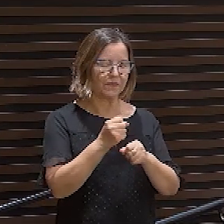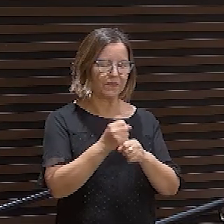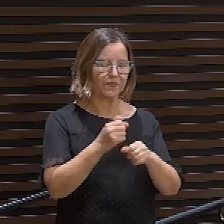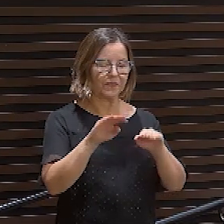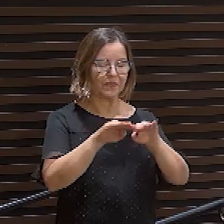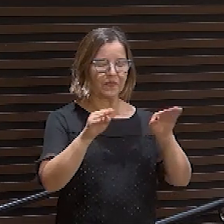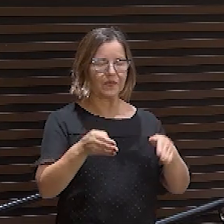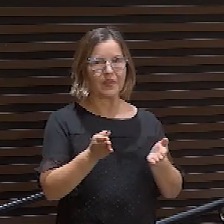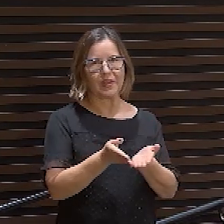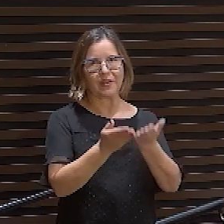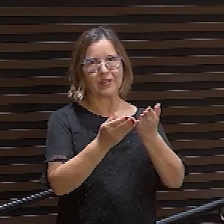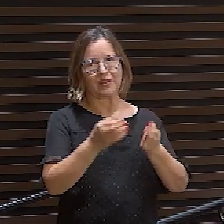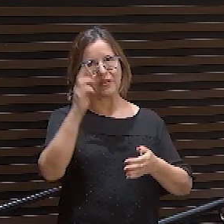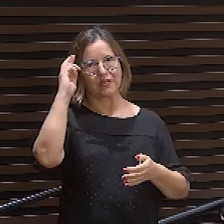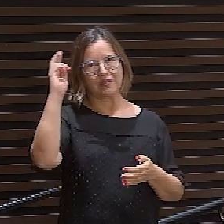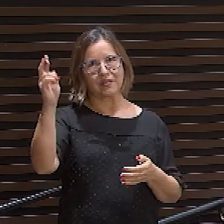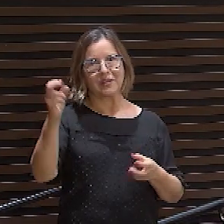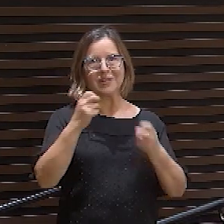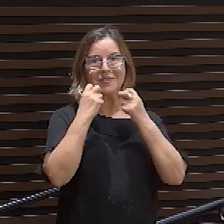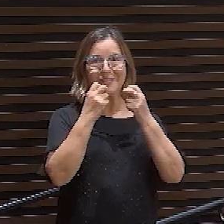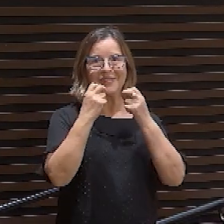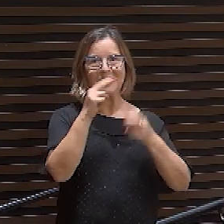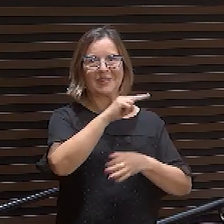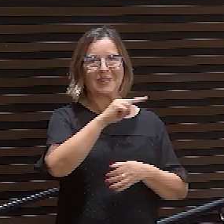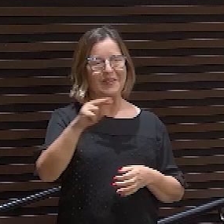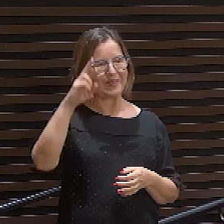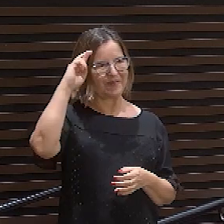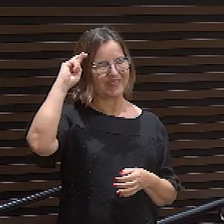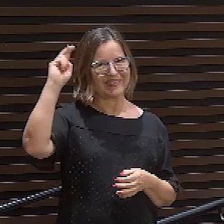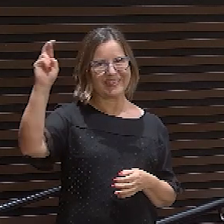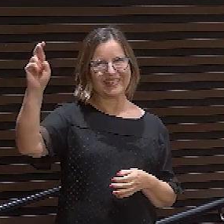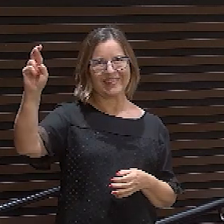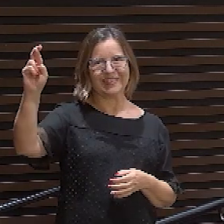Senhor e invocou o nome do Senhor.